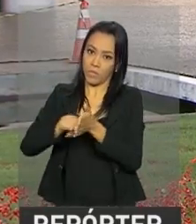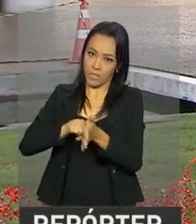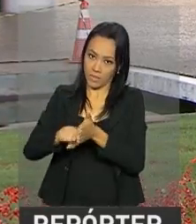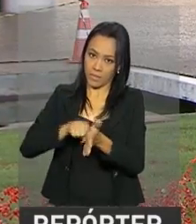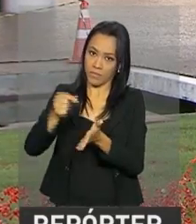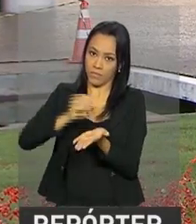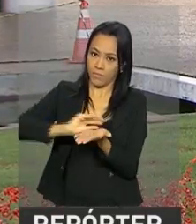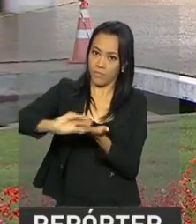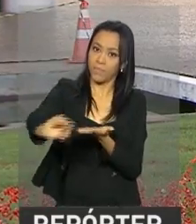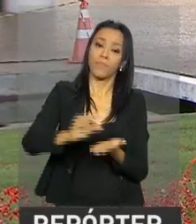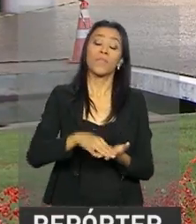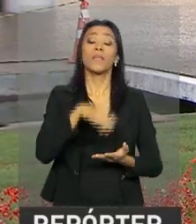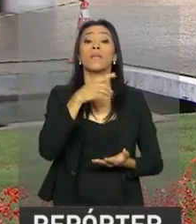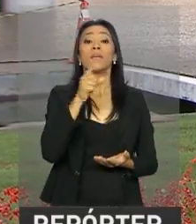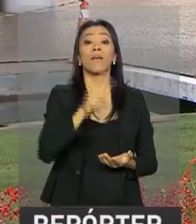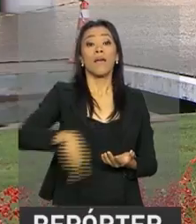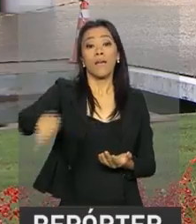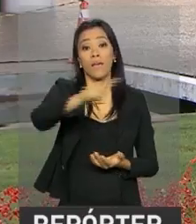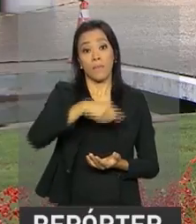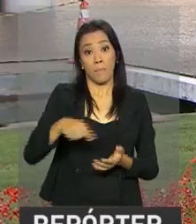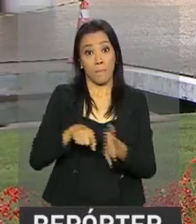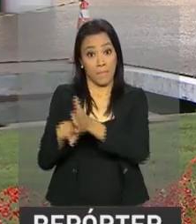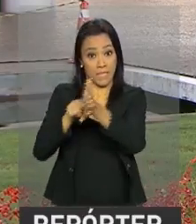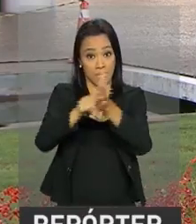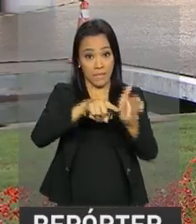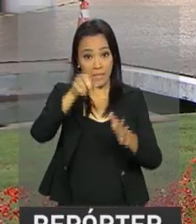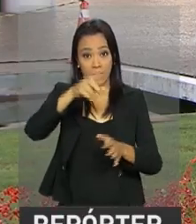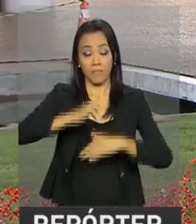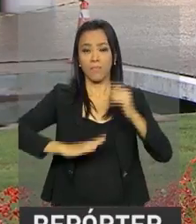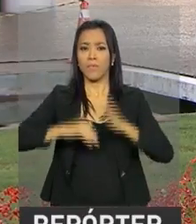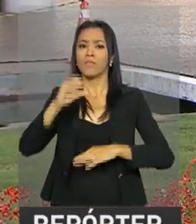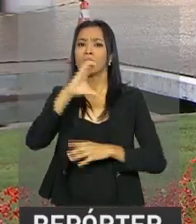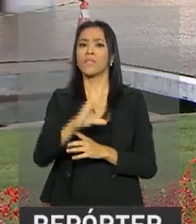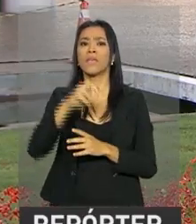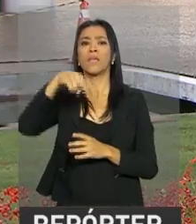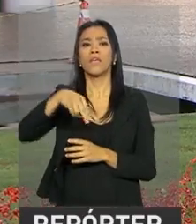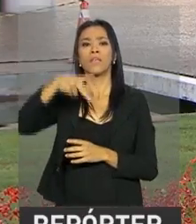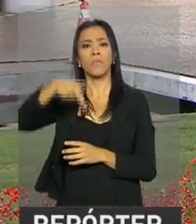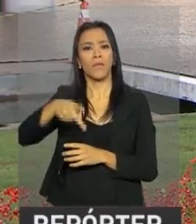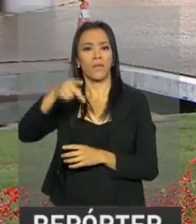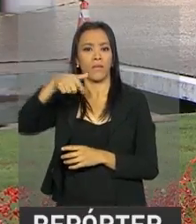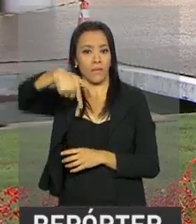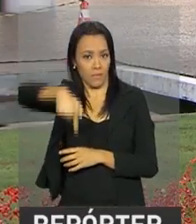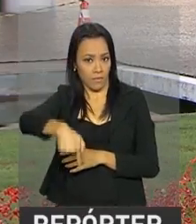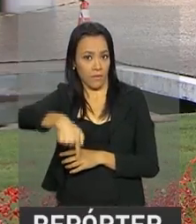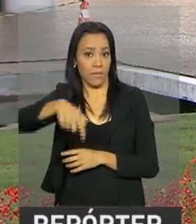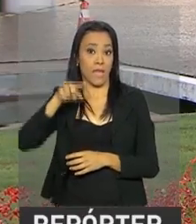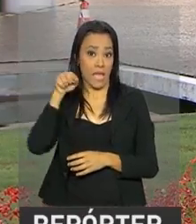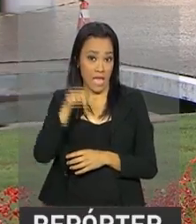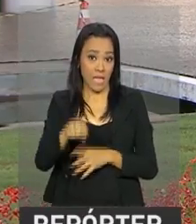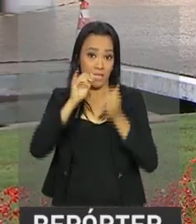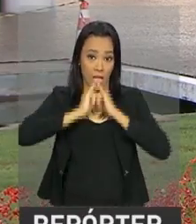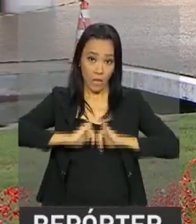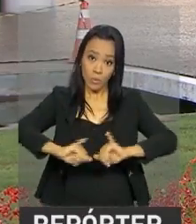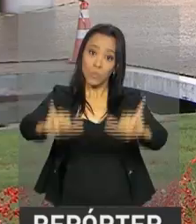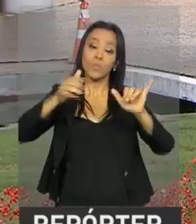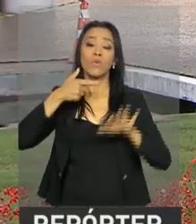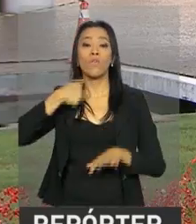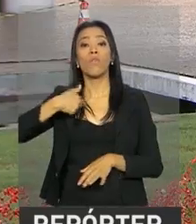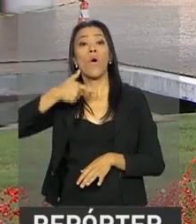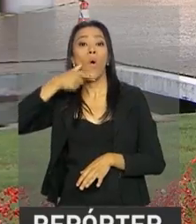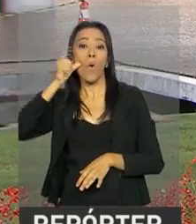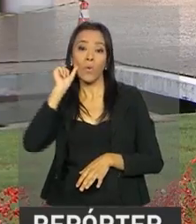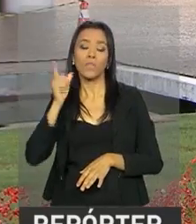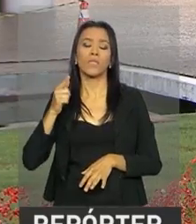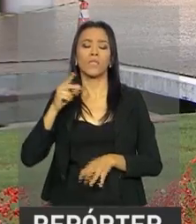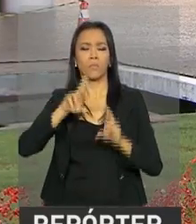reais para 3.300 pesquisadores pelo CNPq, pelas chamadas do CNPq. Esse anúncio ele foi feito ontem durante